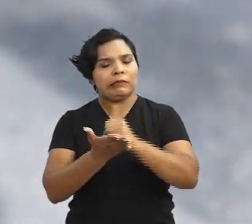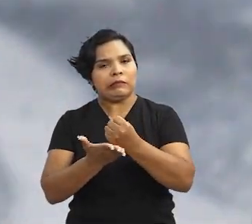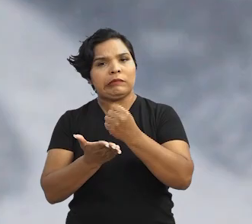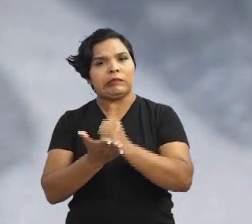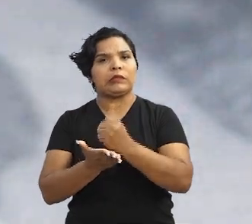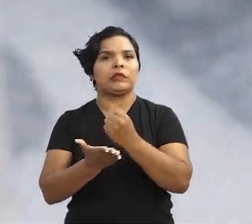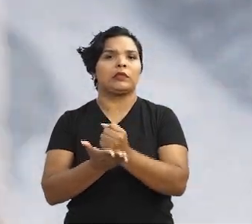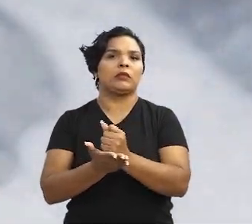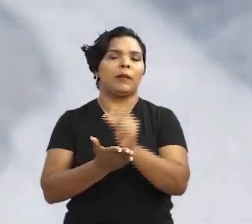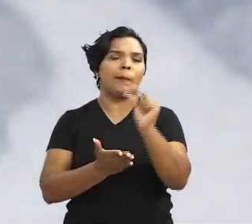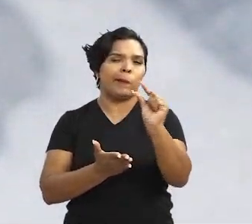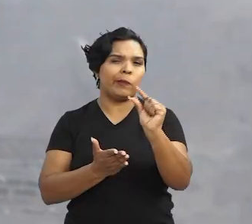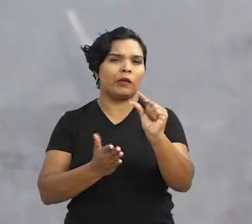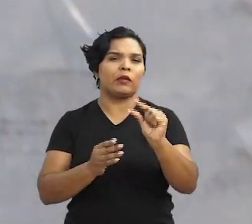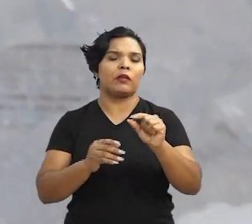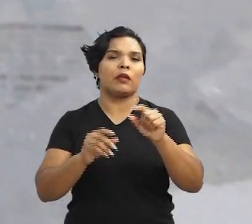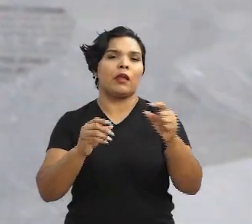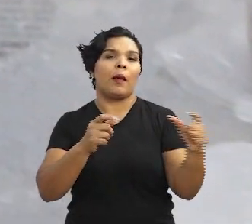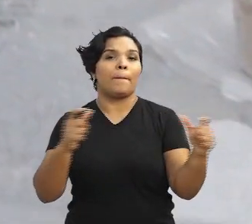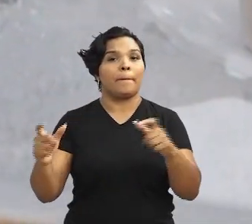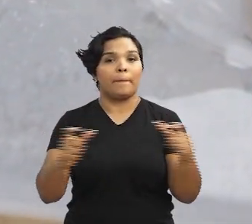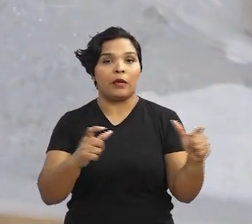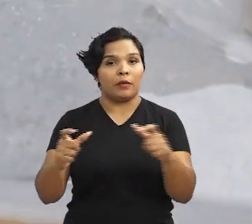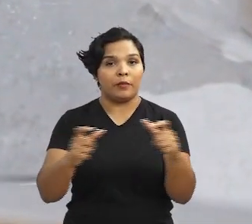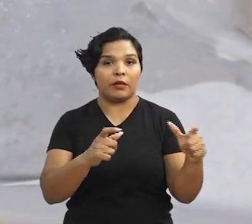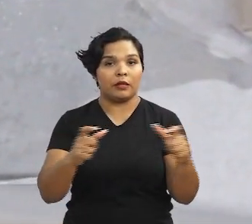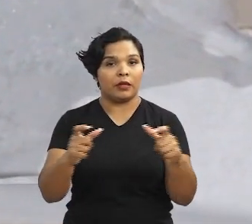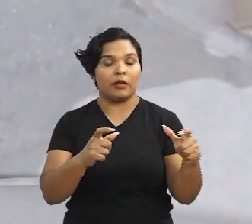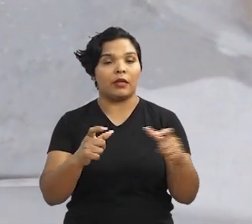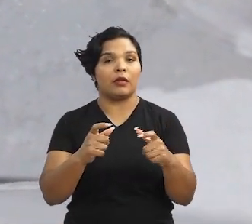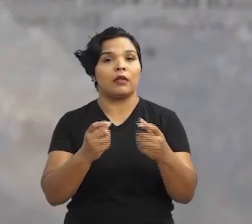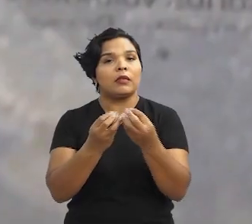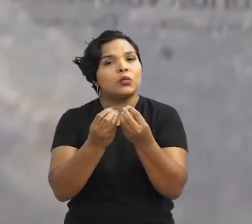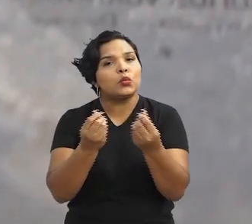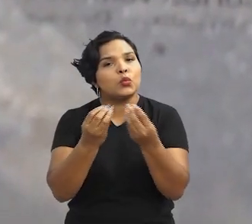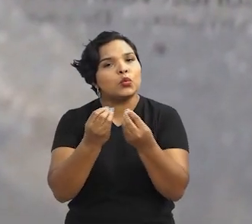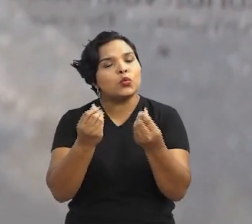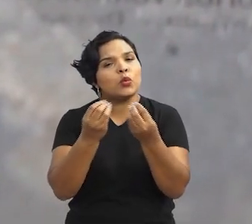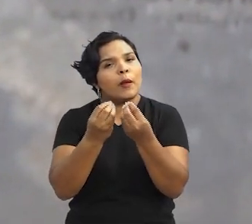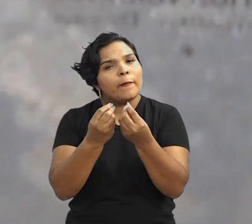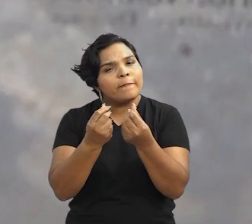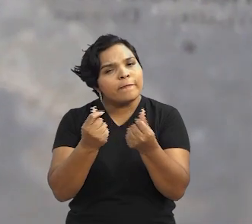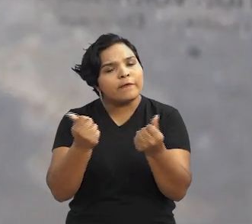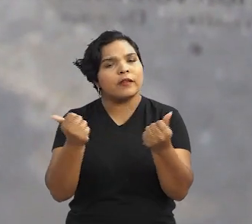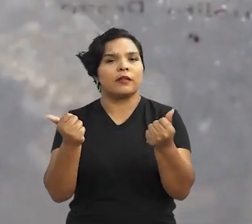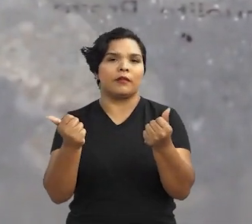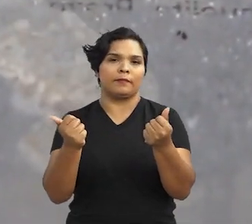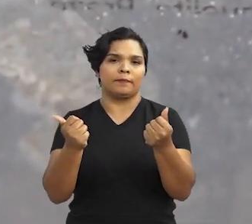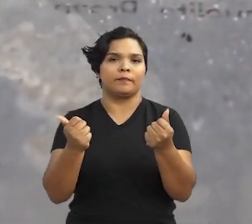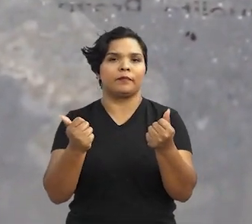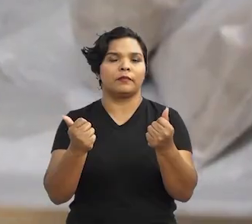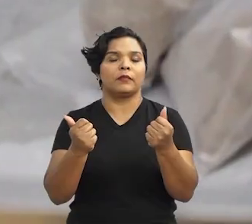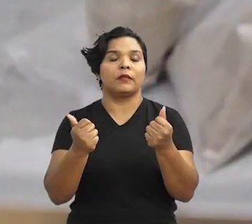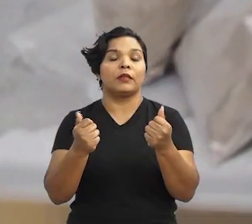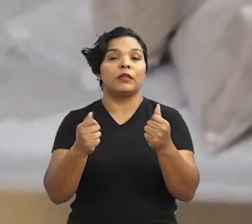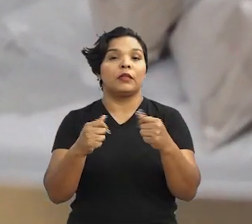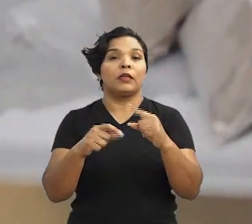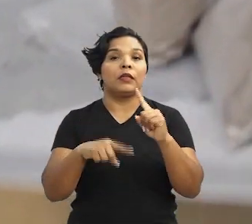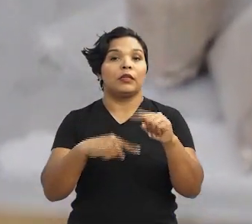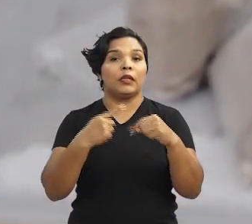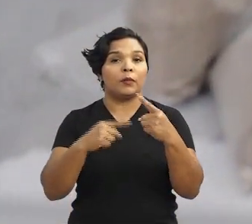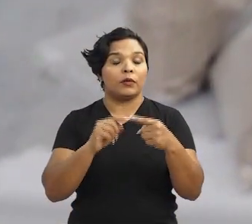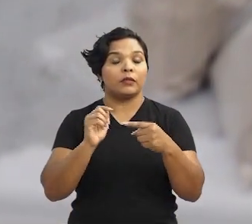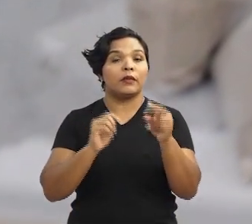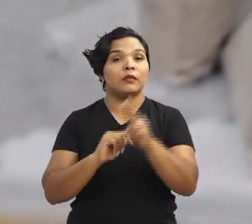nós maceramos essa pequena amostra, passamos em peneira para deixá-la na textura mais fina que conseguimos.